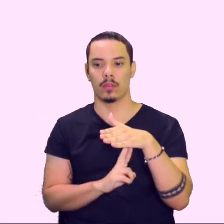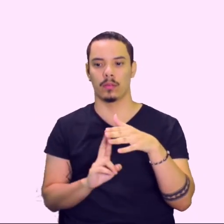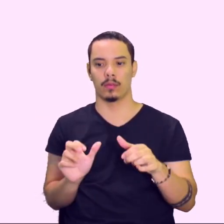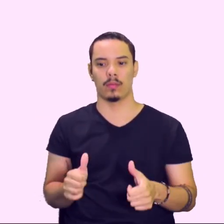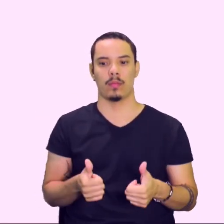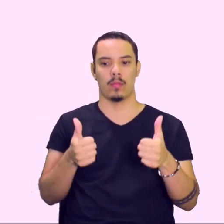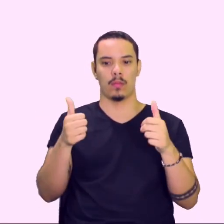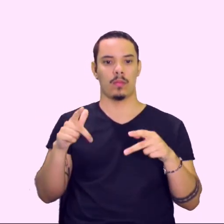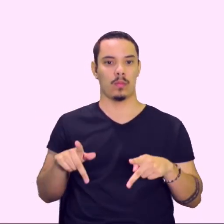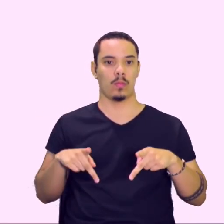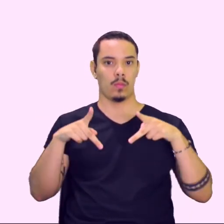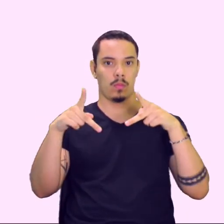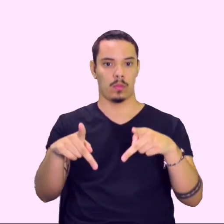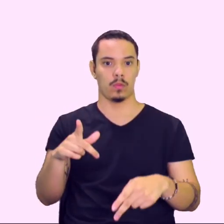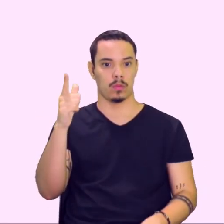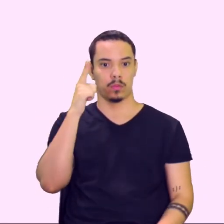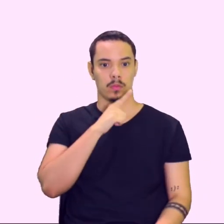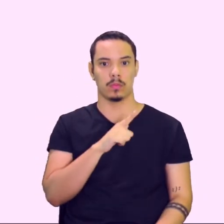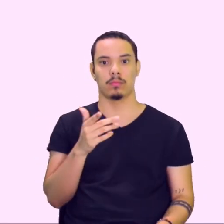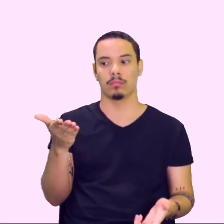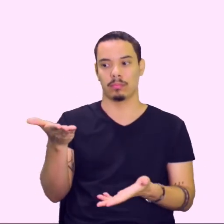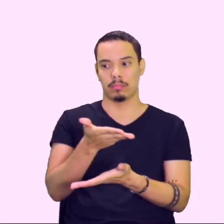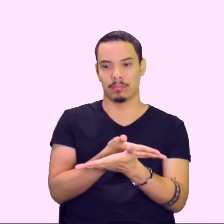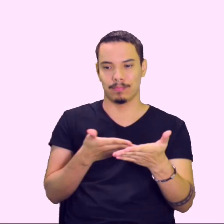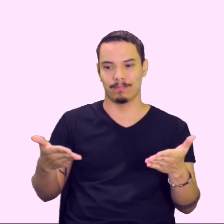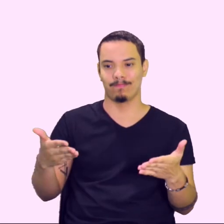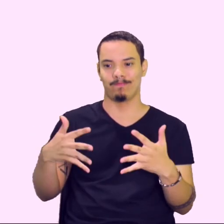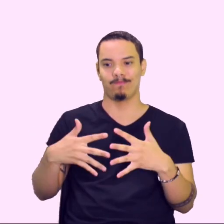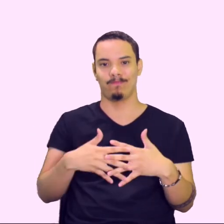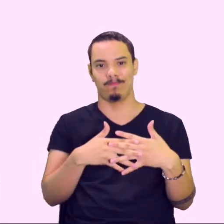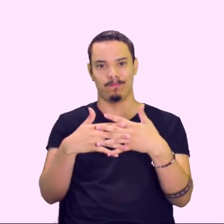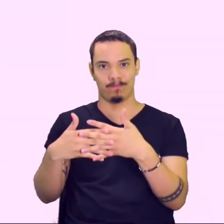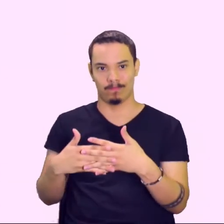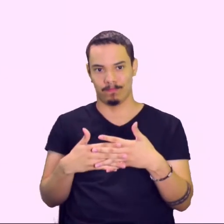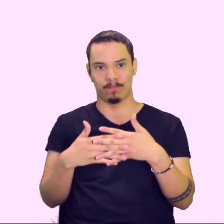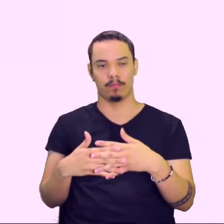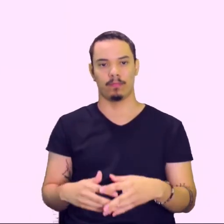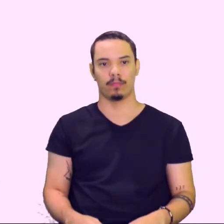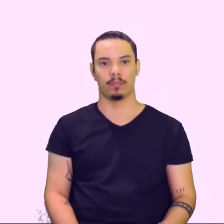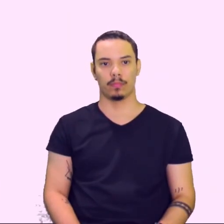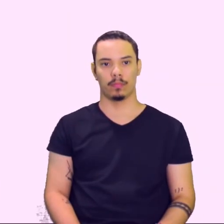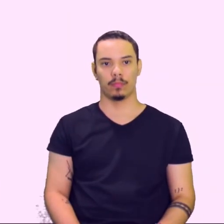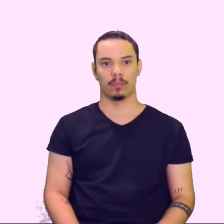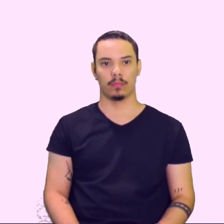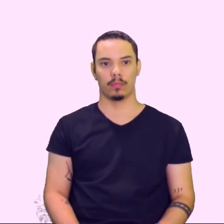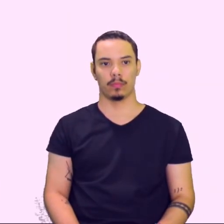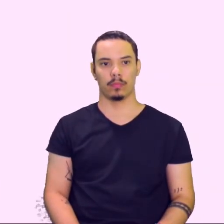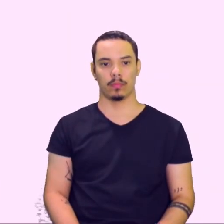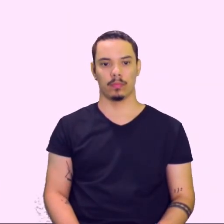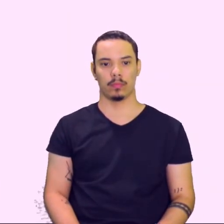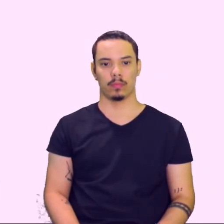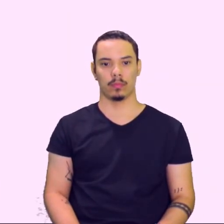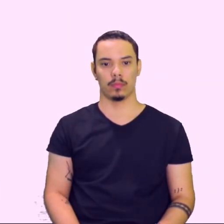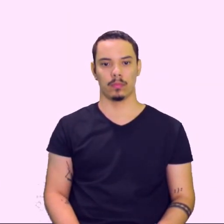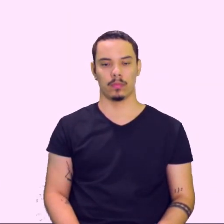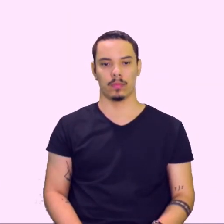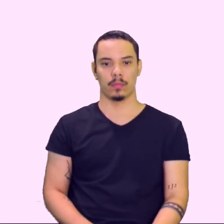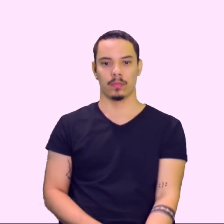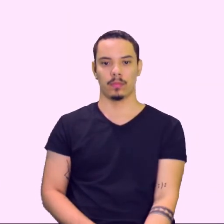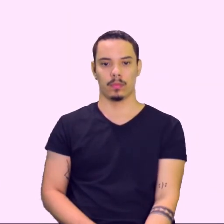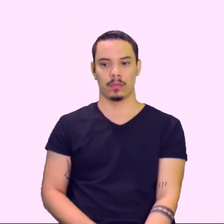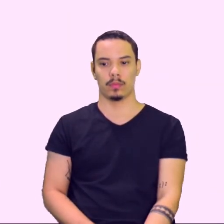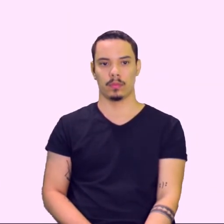né, que vai facilitar o escoamento, transporte na região, né, o escoamento da produção. Legal. E aí também temos aqui